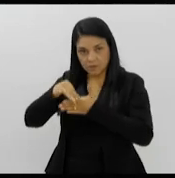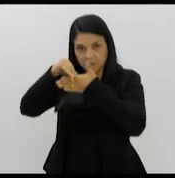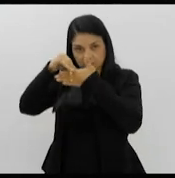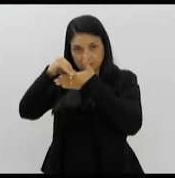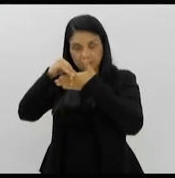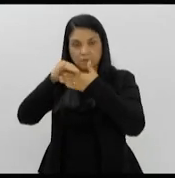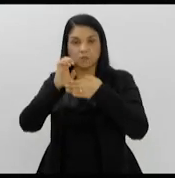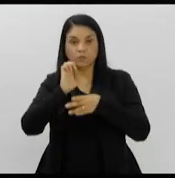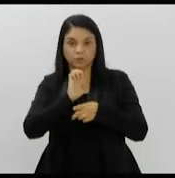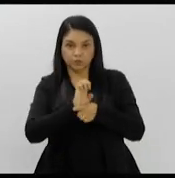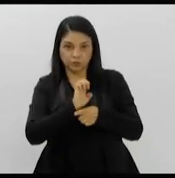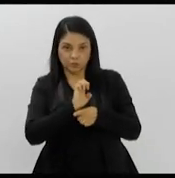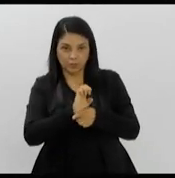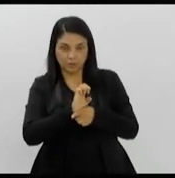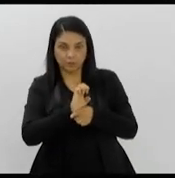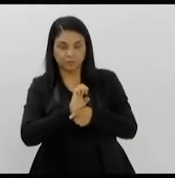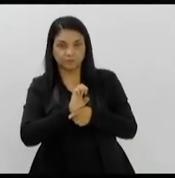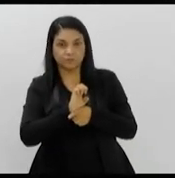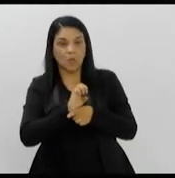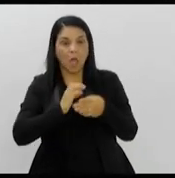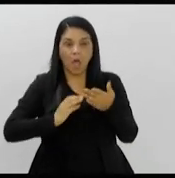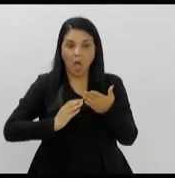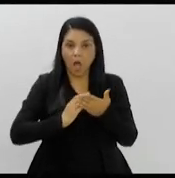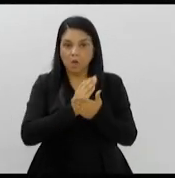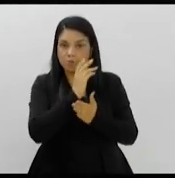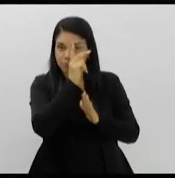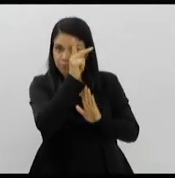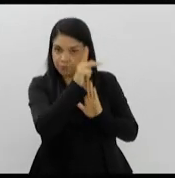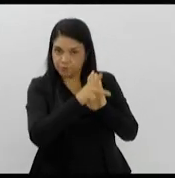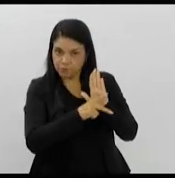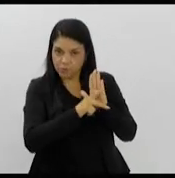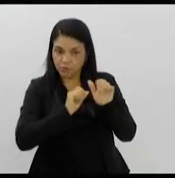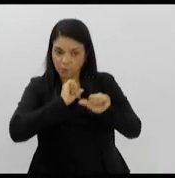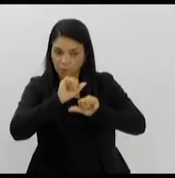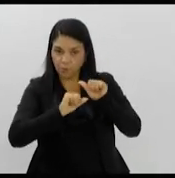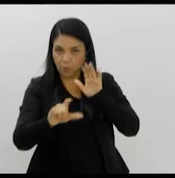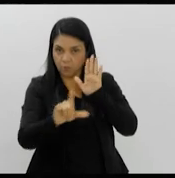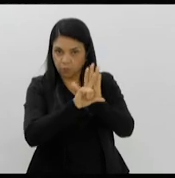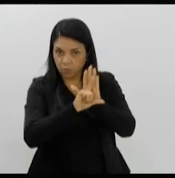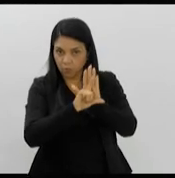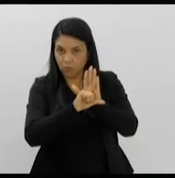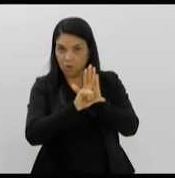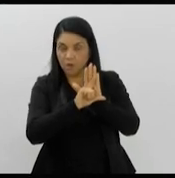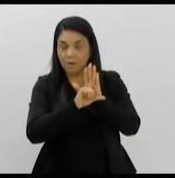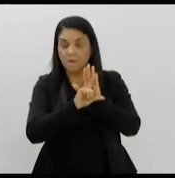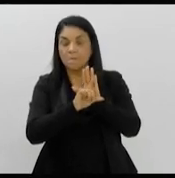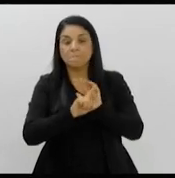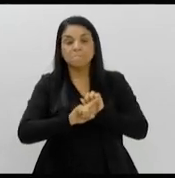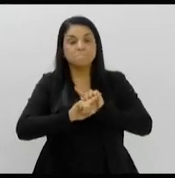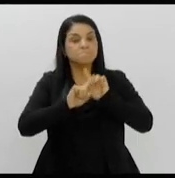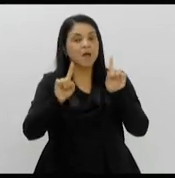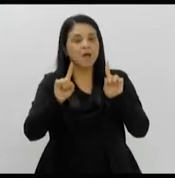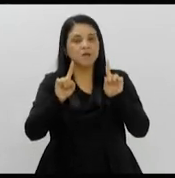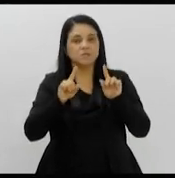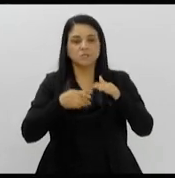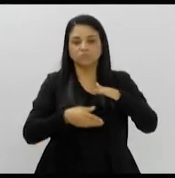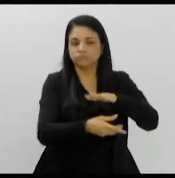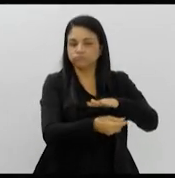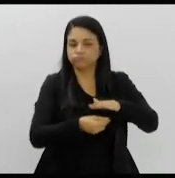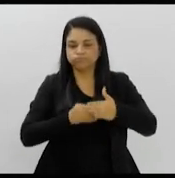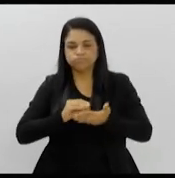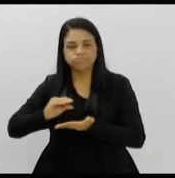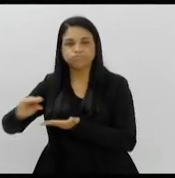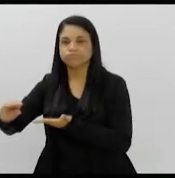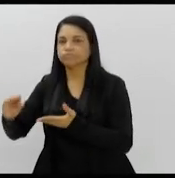gente aprovaria esse projeto que virou lei Mas que não se mexeria nos recursos de